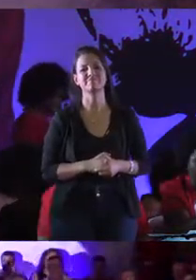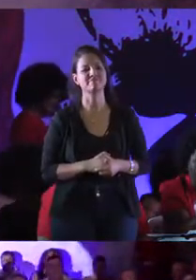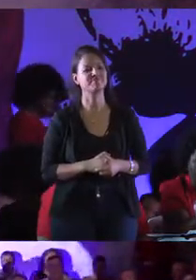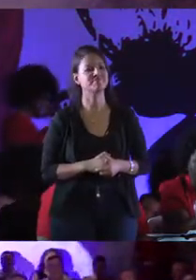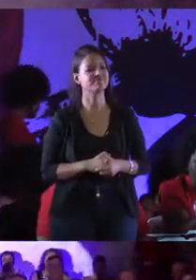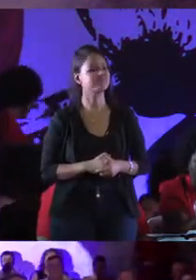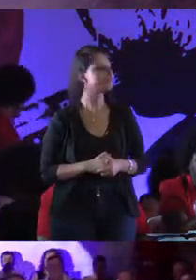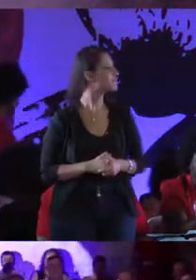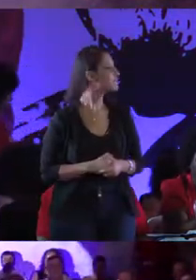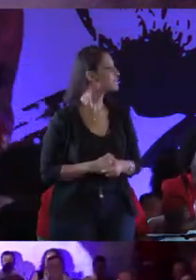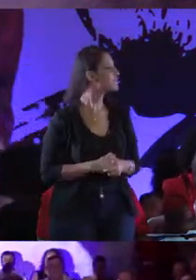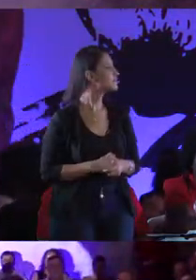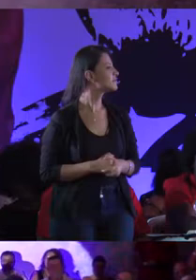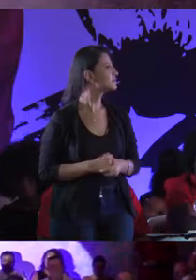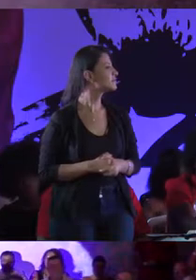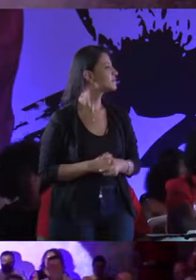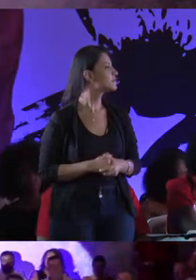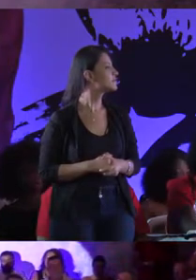Quero...